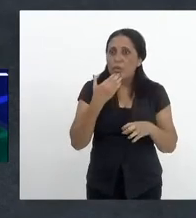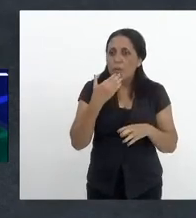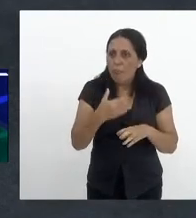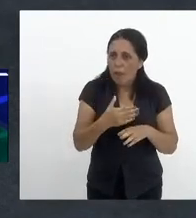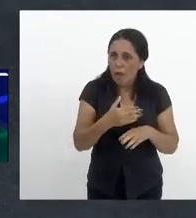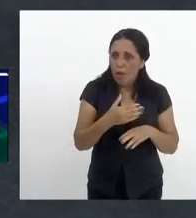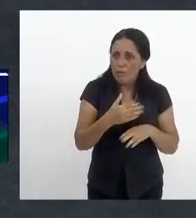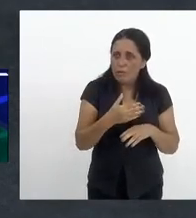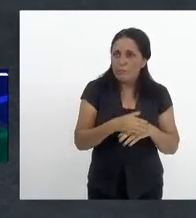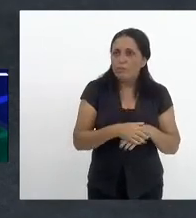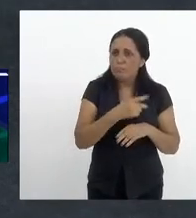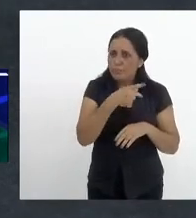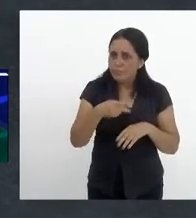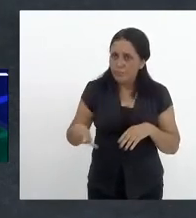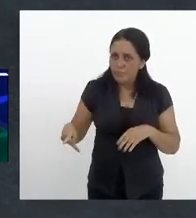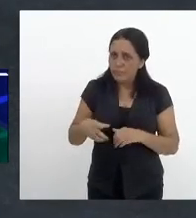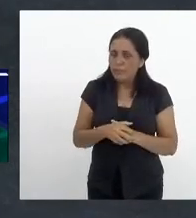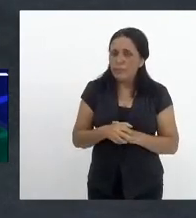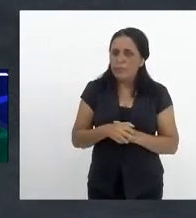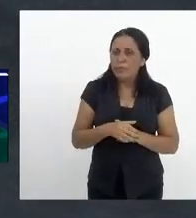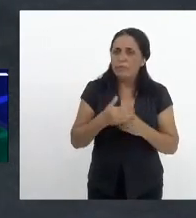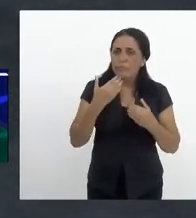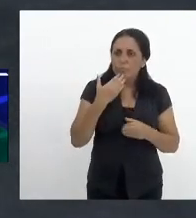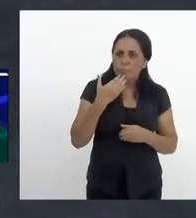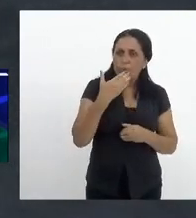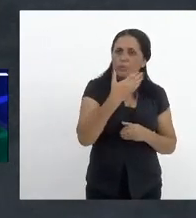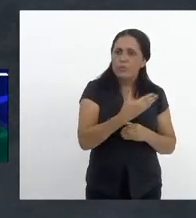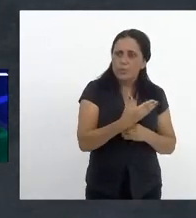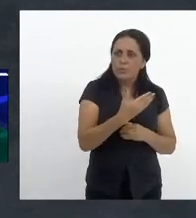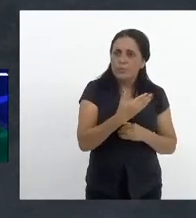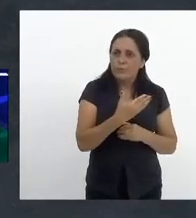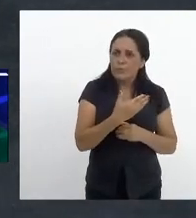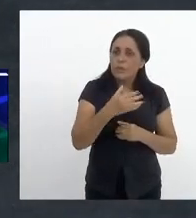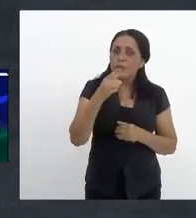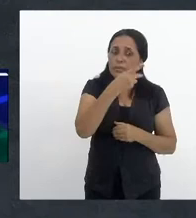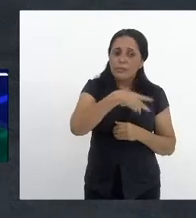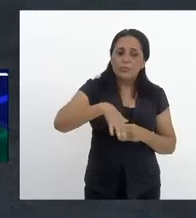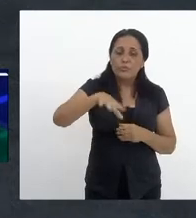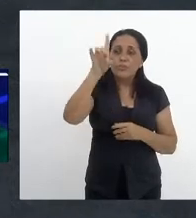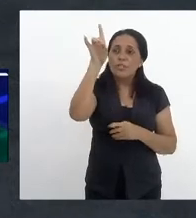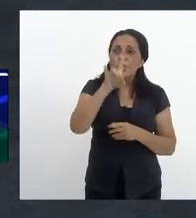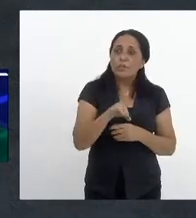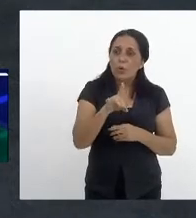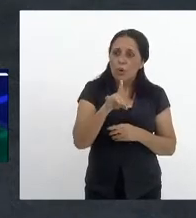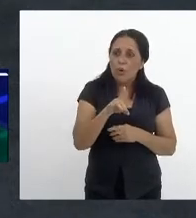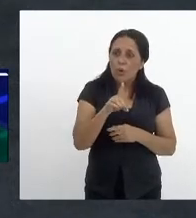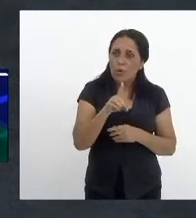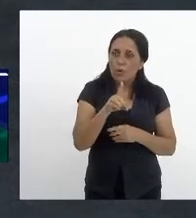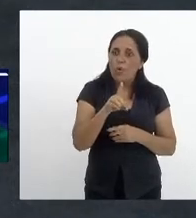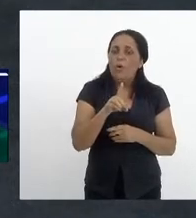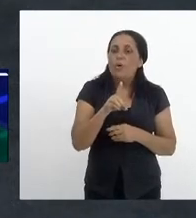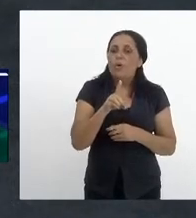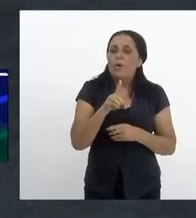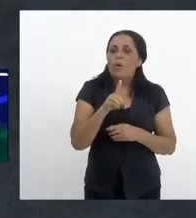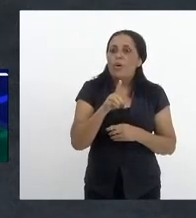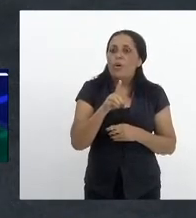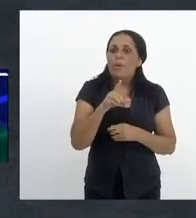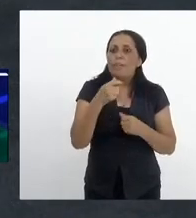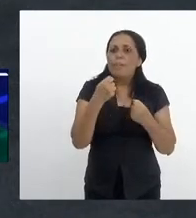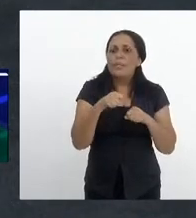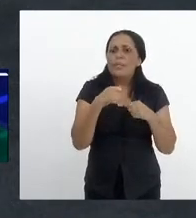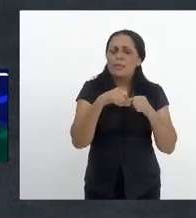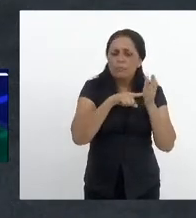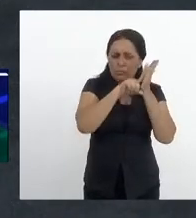Vossa Excelência para solicitar ao seu diretor de harmonia isso, que mande o